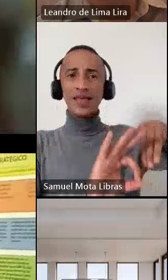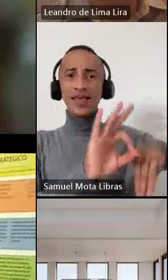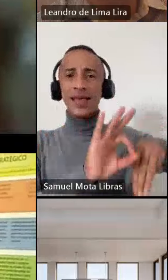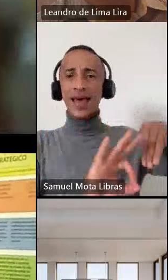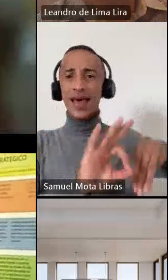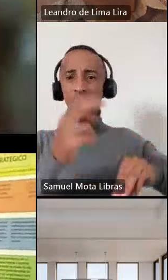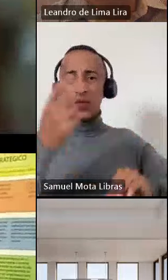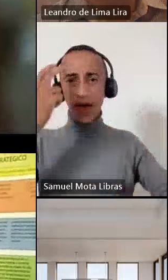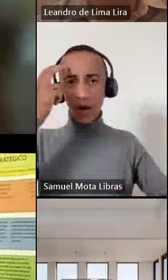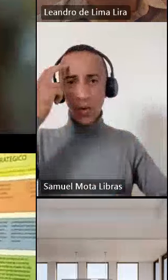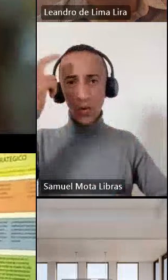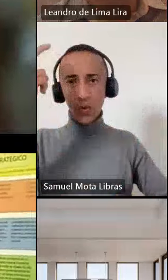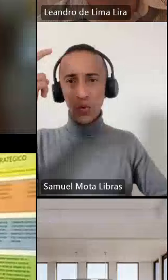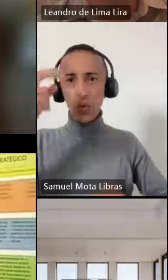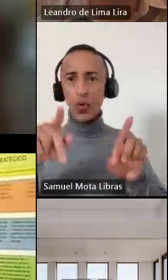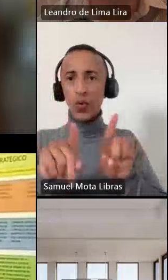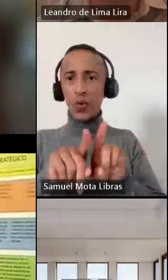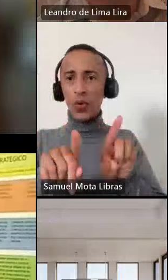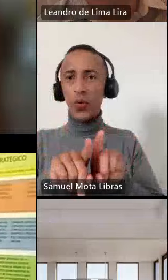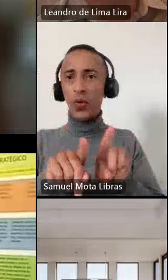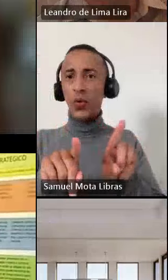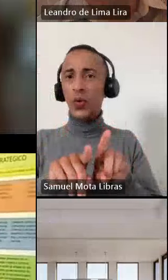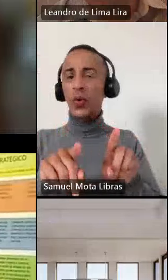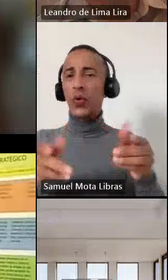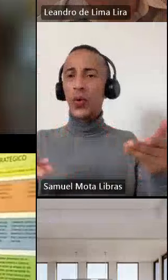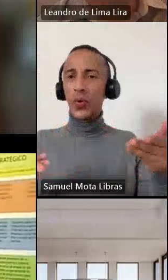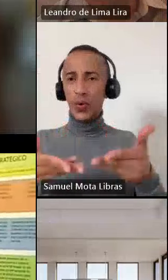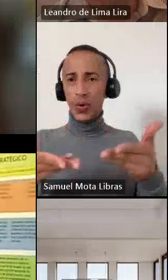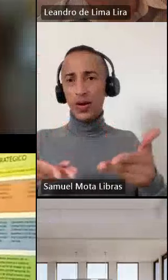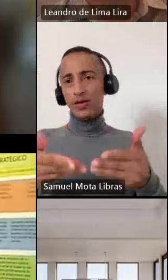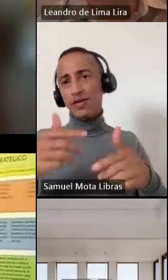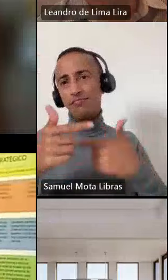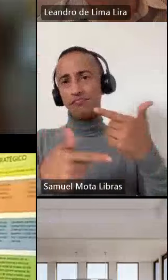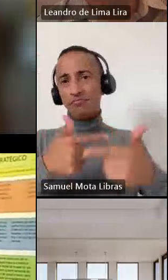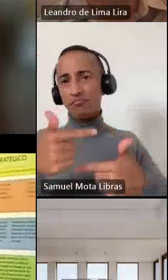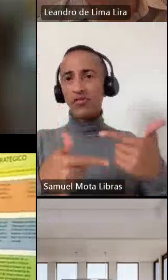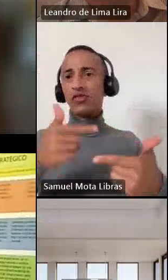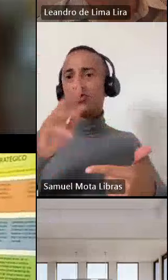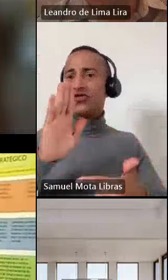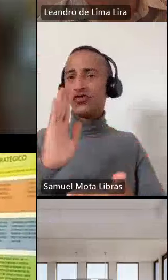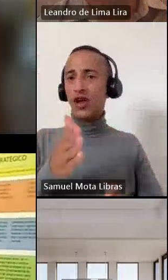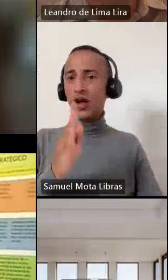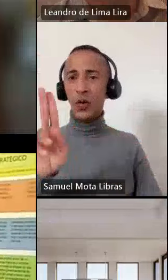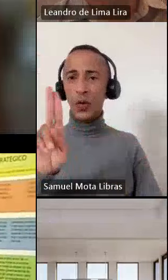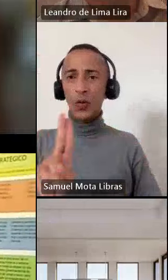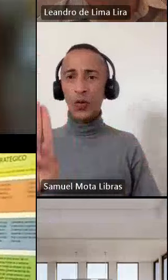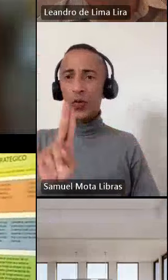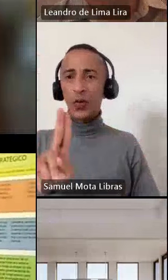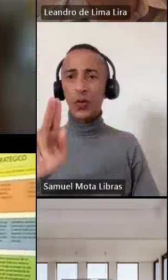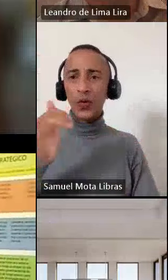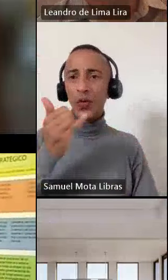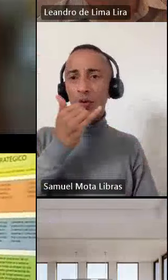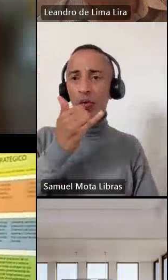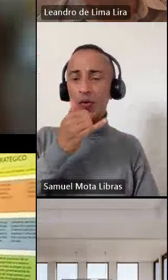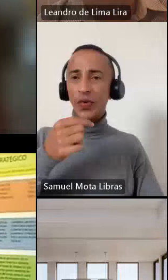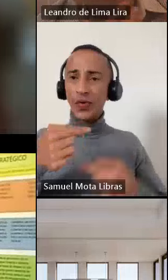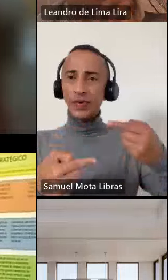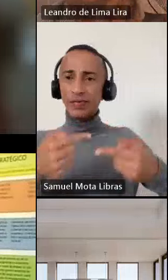pouco o que a Virginia falou que são mecanismos que que o ministério tem usado muito assim na no desenho das políticas